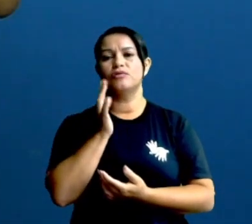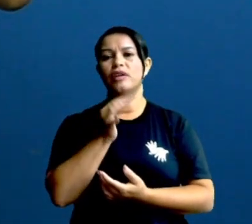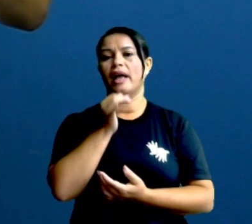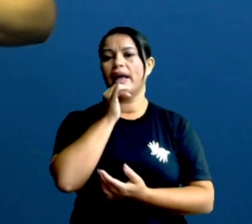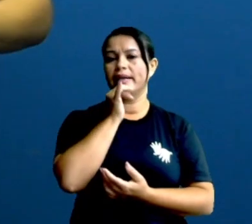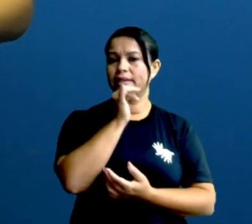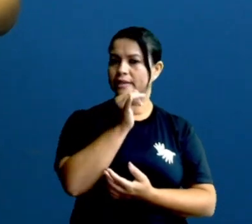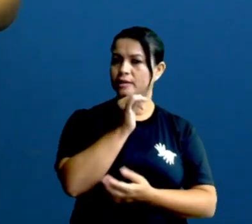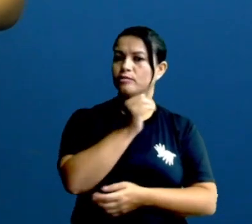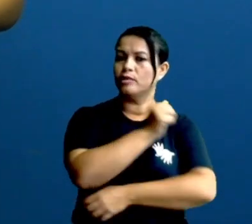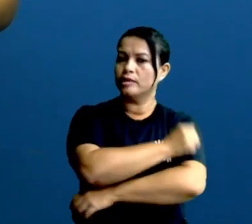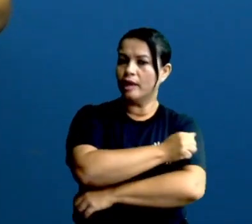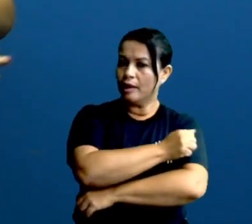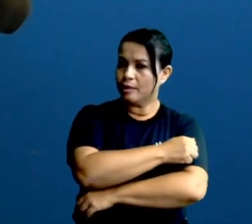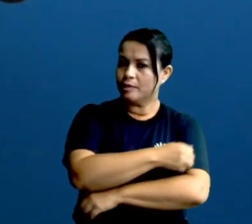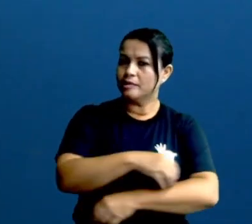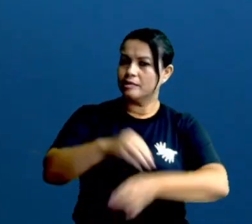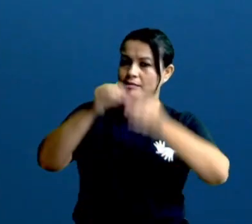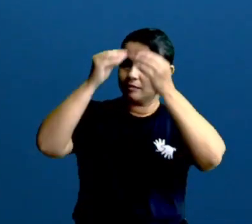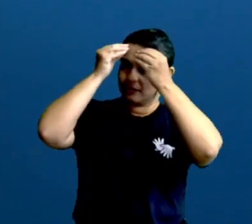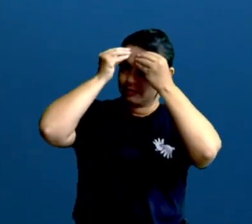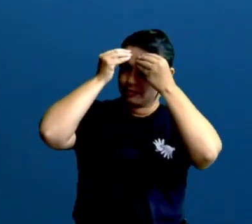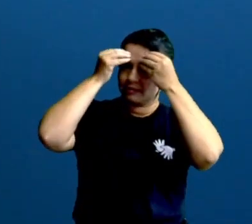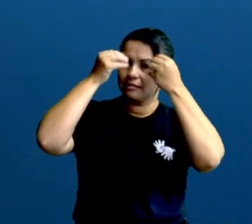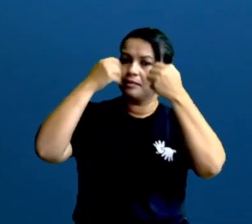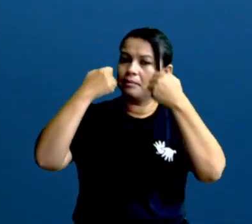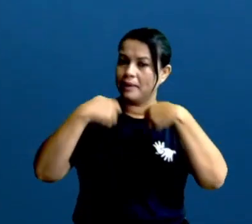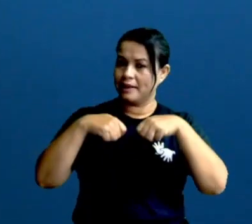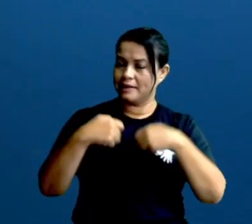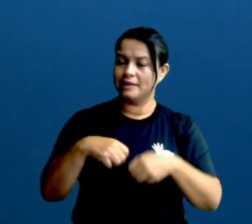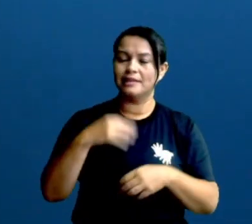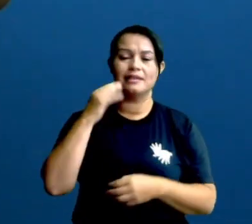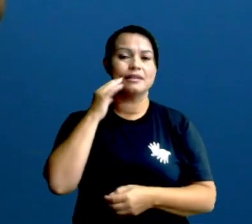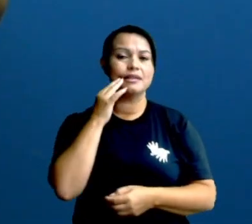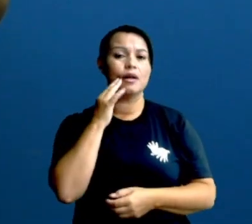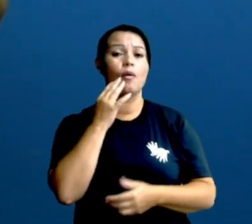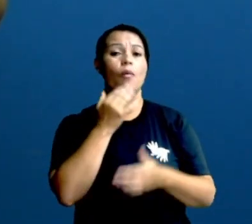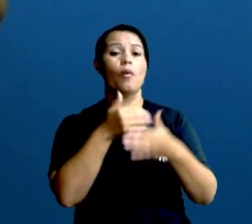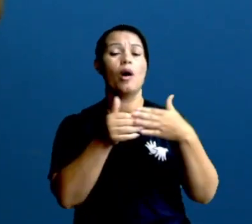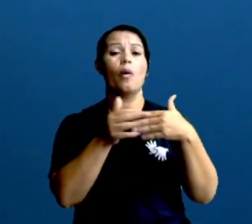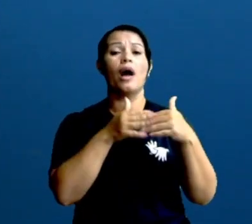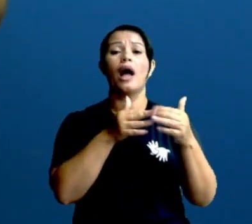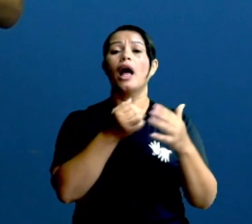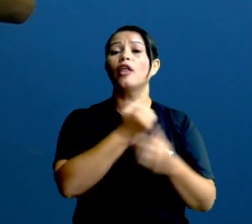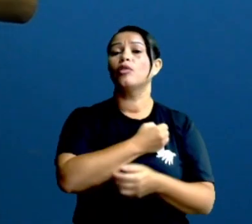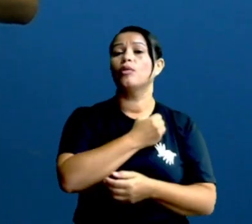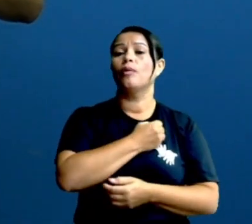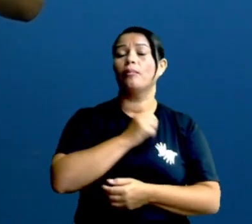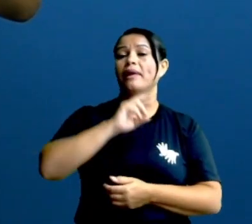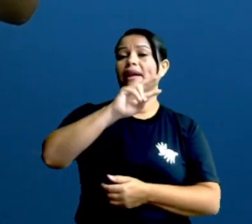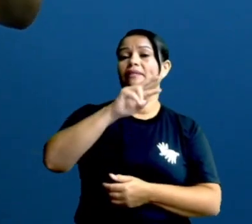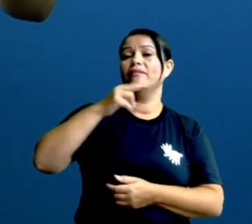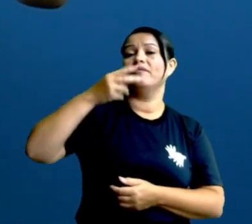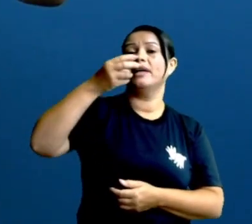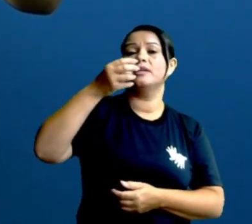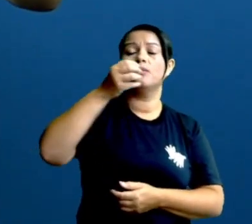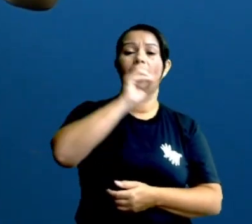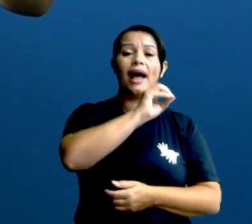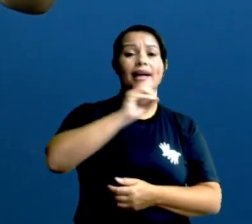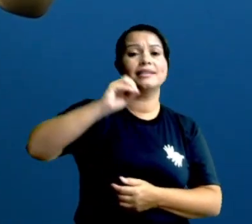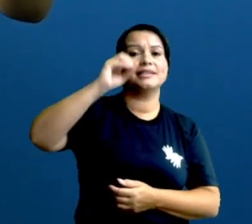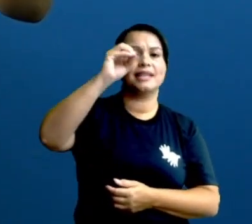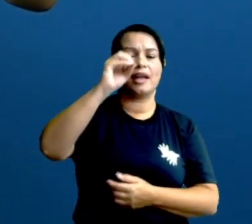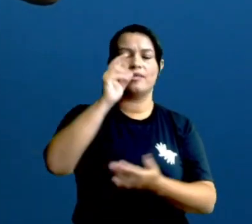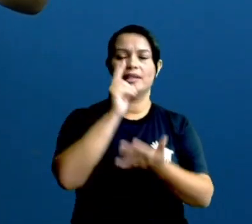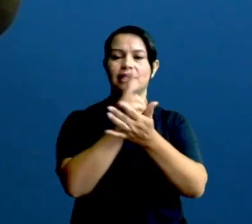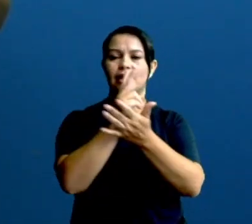alunos repetir bem, tá? E memorizar. Qualquer número elevado a zero sempre vai ser